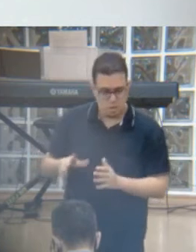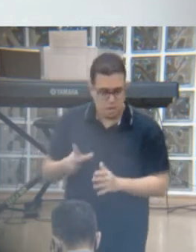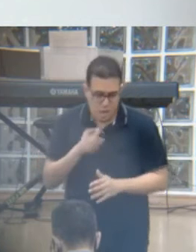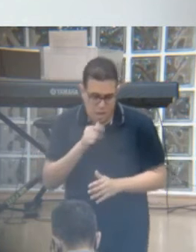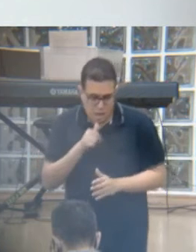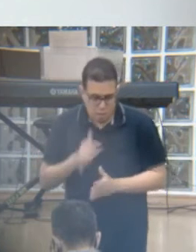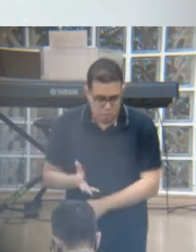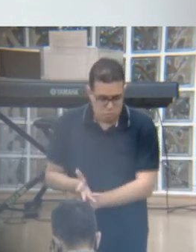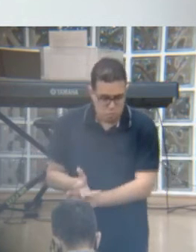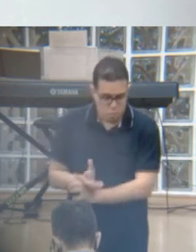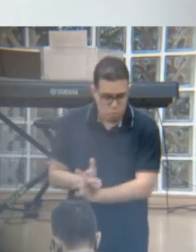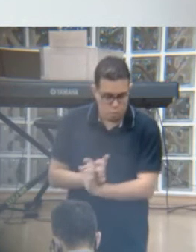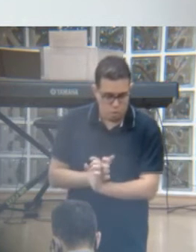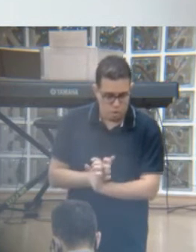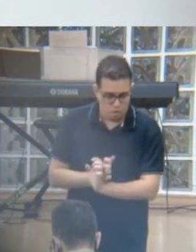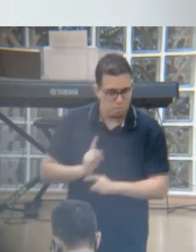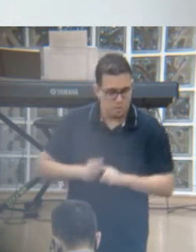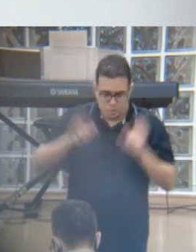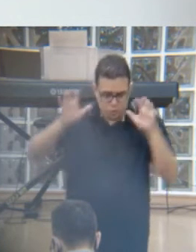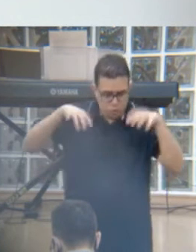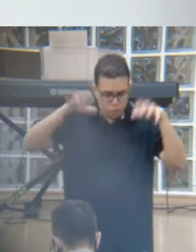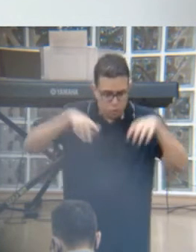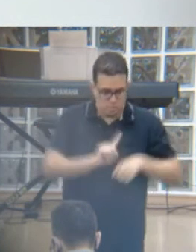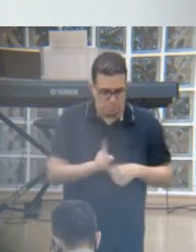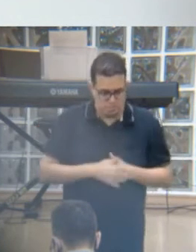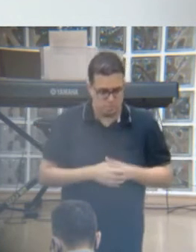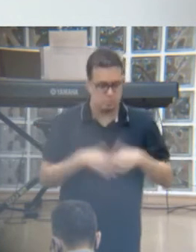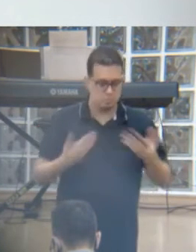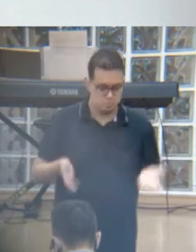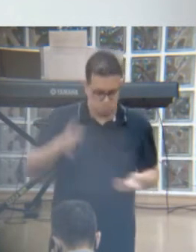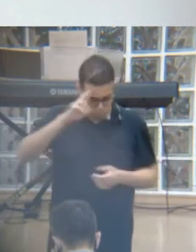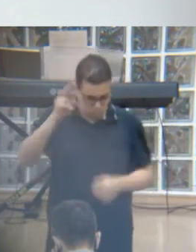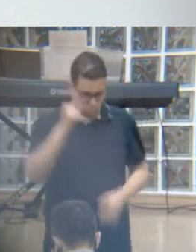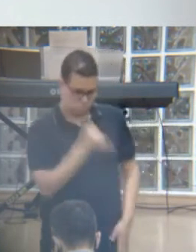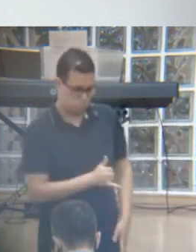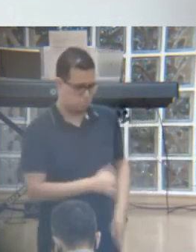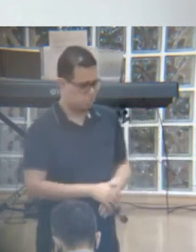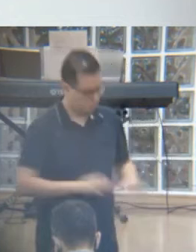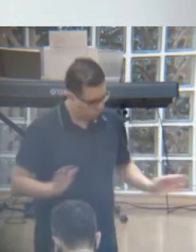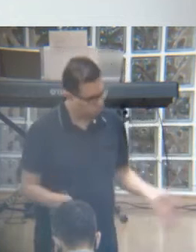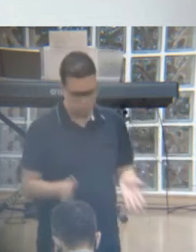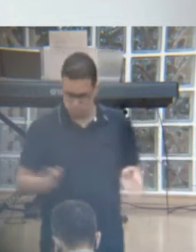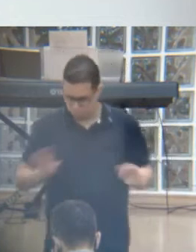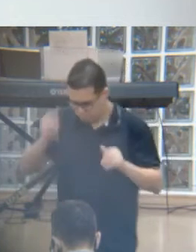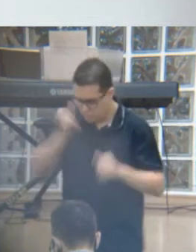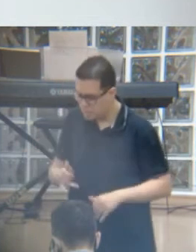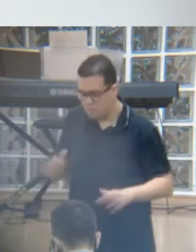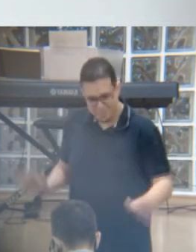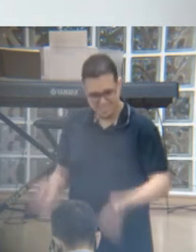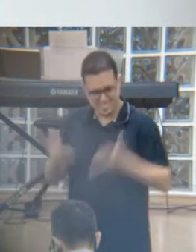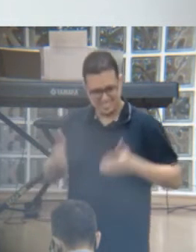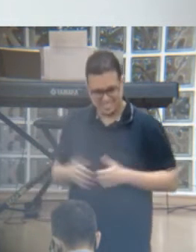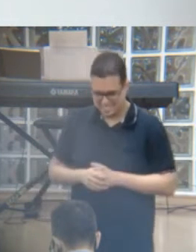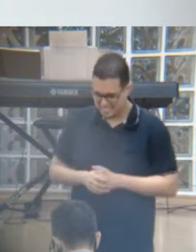terra. Então lhe veio a palavra do Senhor, dizendo: Dispõe-te e vai a Serepta, que